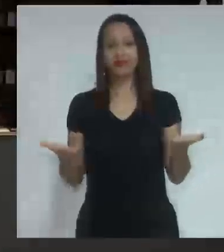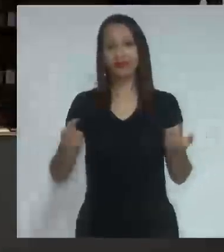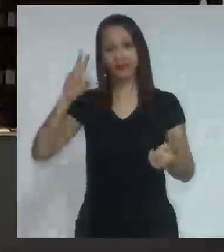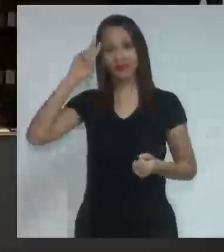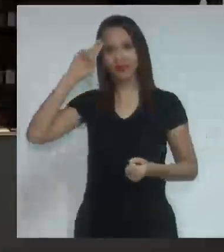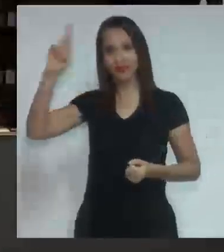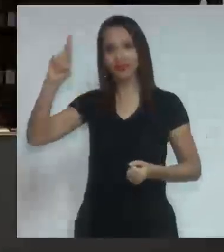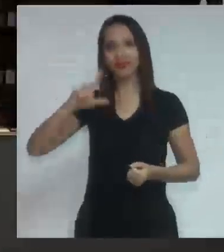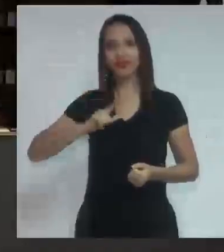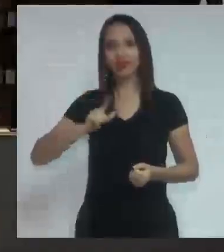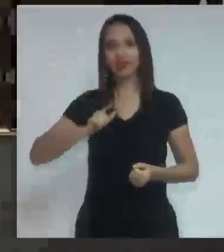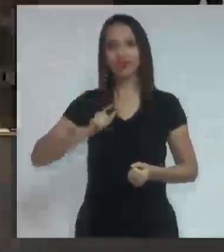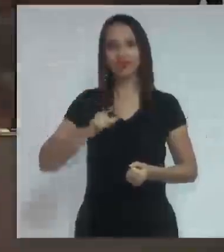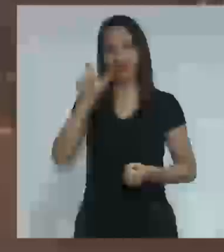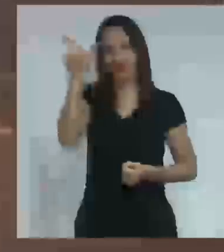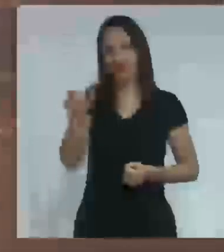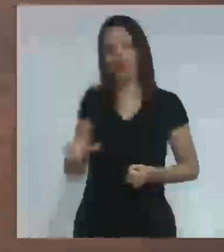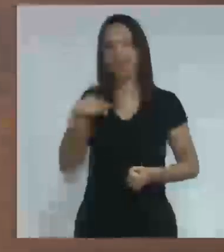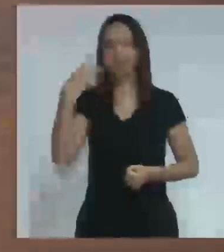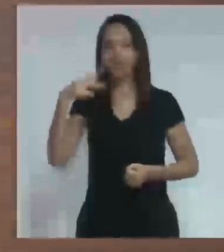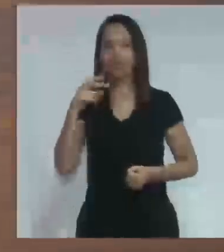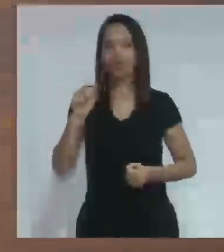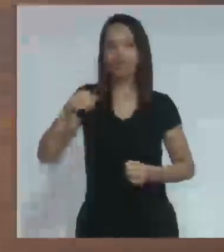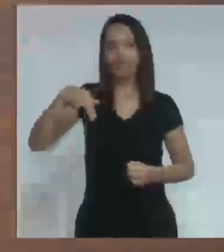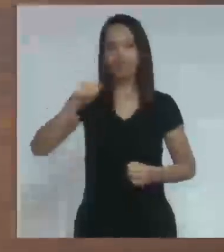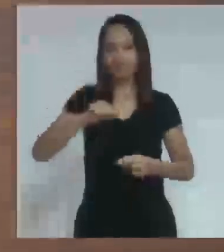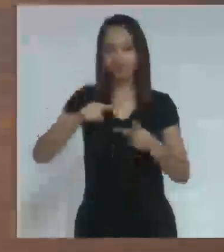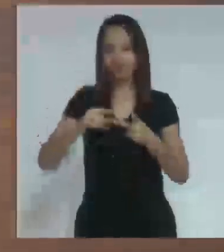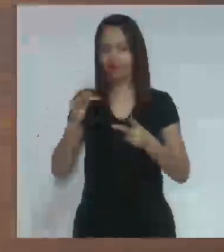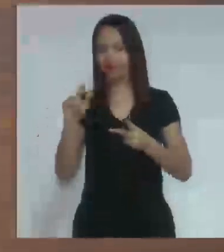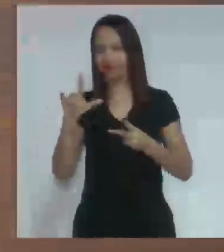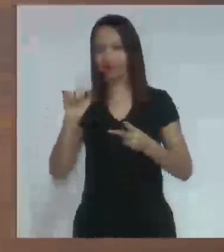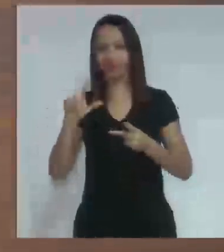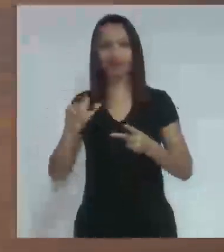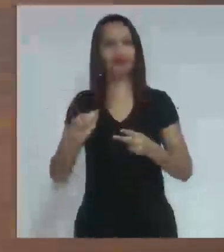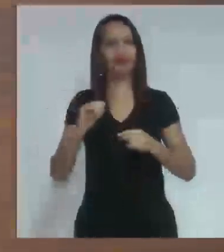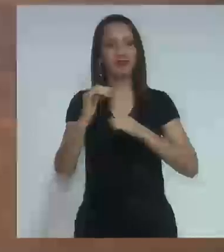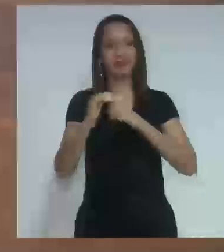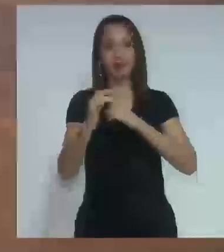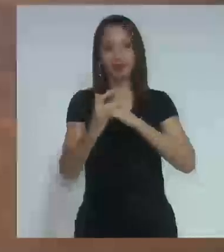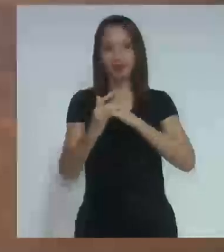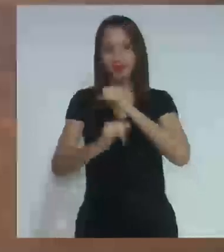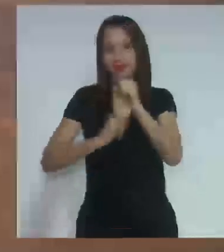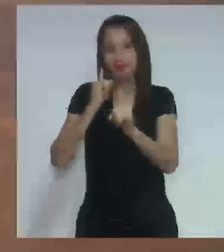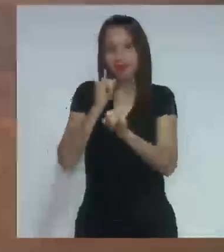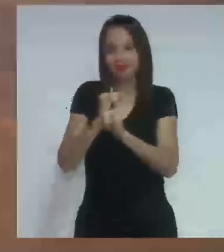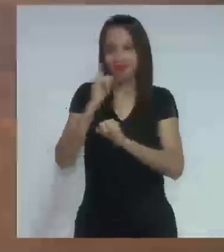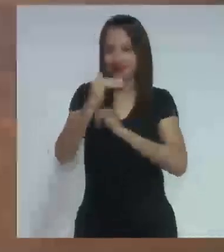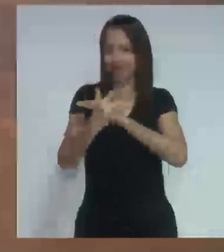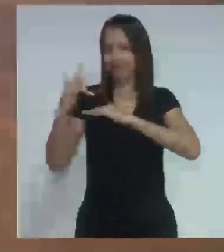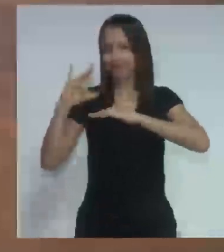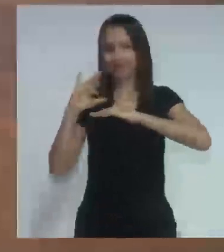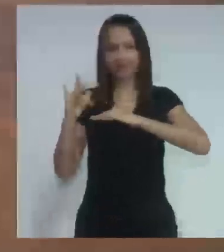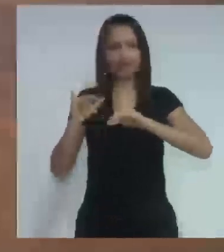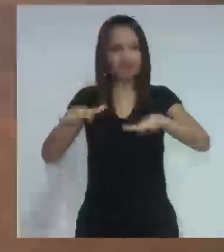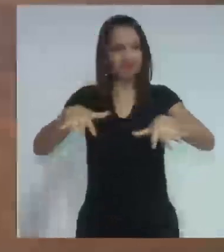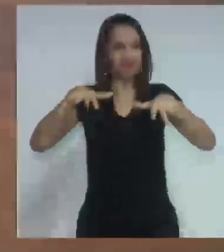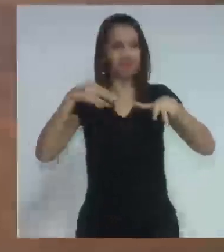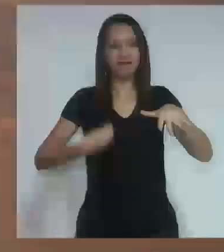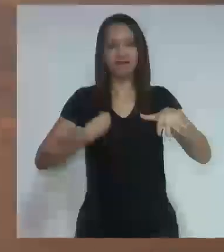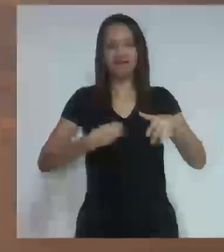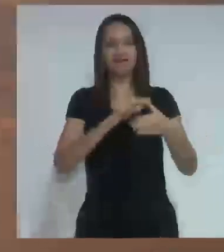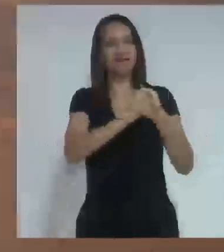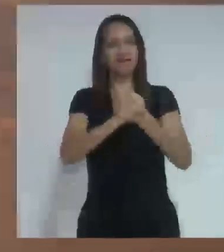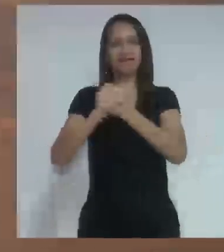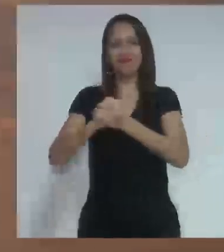Vereadora Ana, vereadora Flávia, demais vereadores, plateia, internautas, muito boa noite. Mais uma vez cumprimentar e agradecer